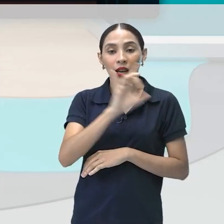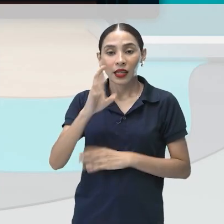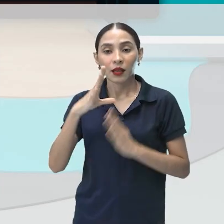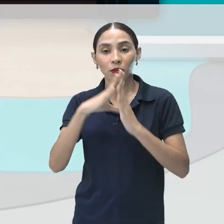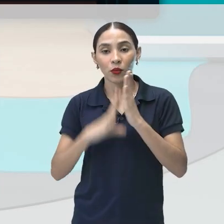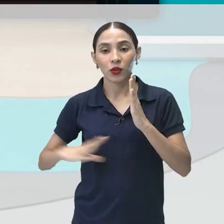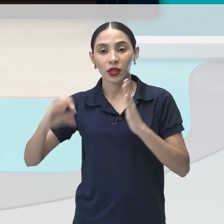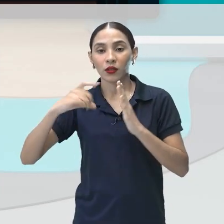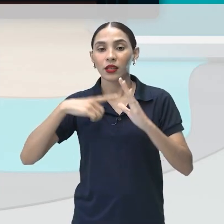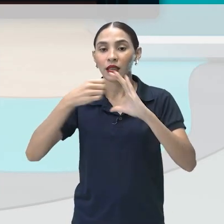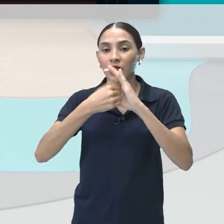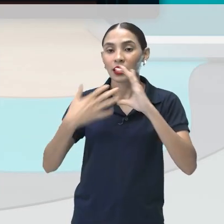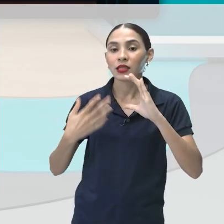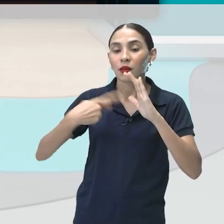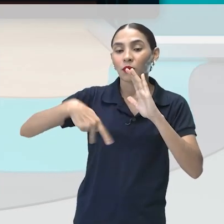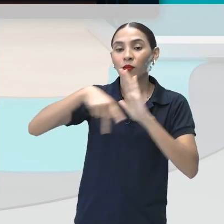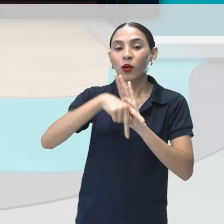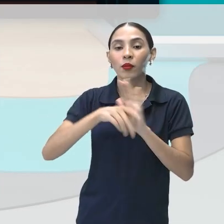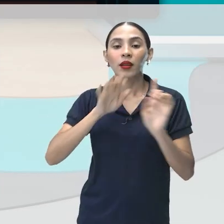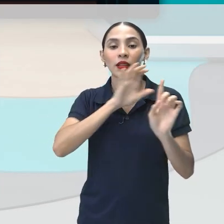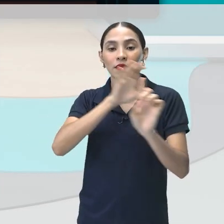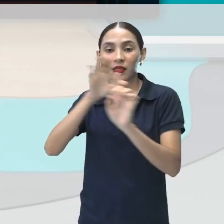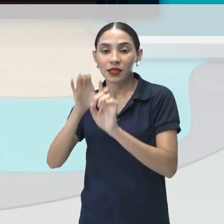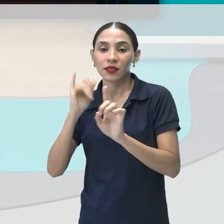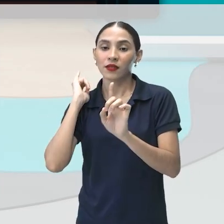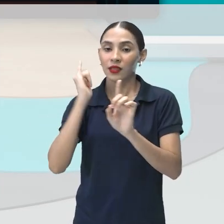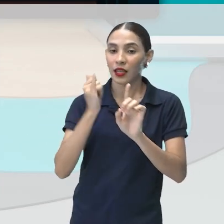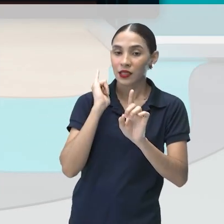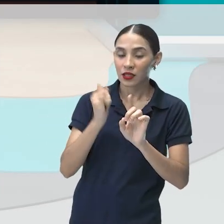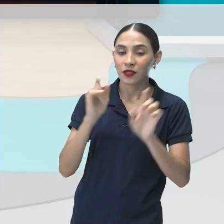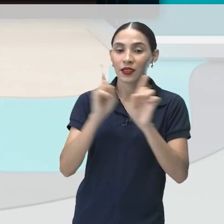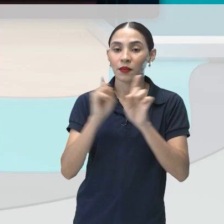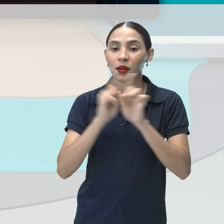possui características próprias que influenciam a